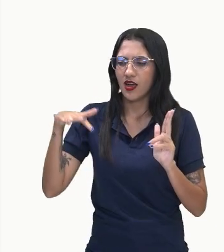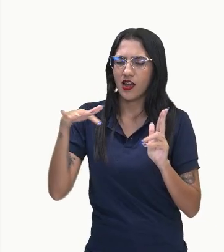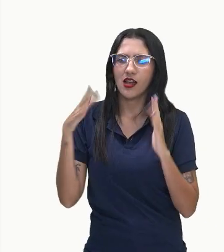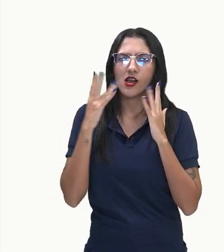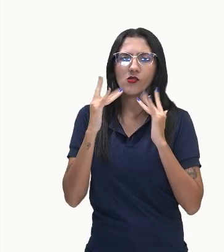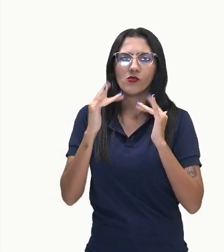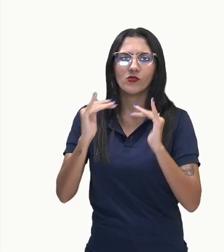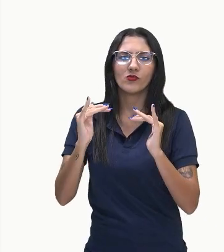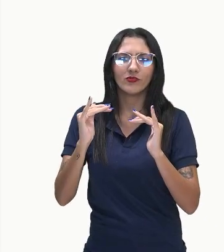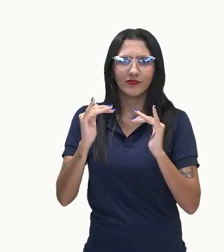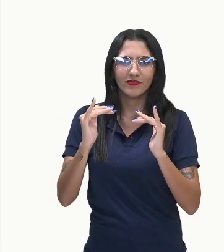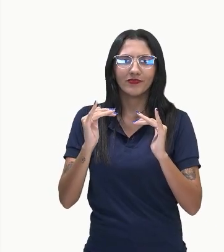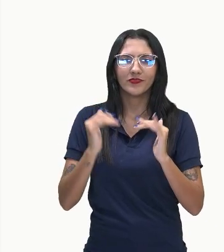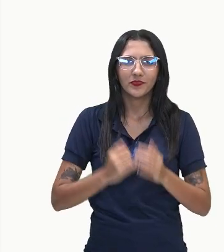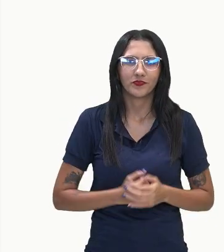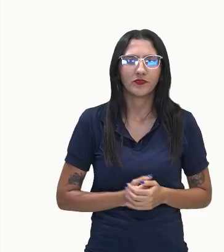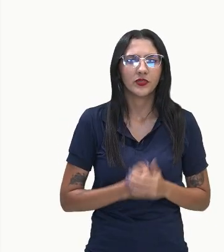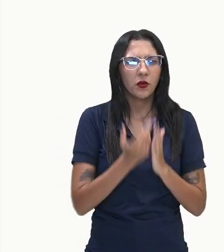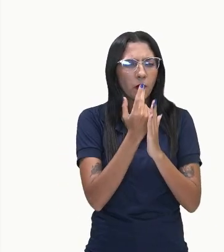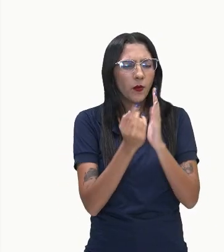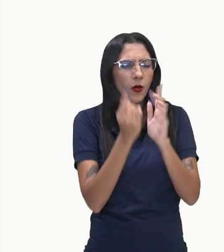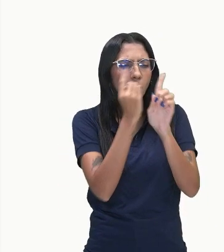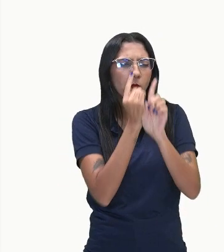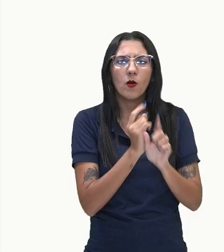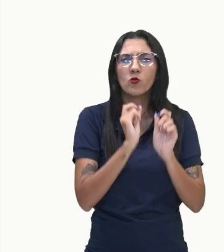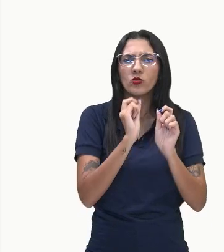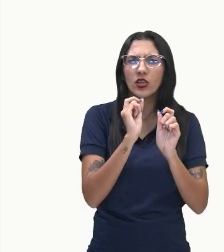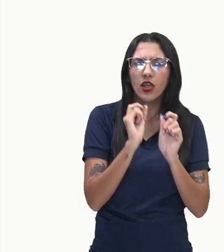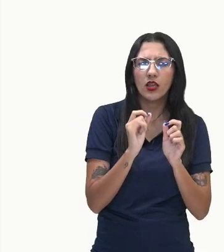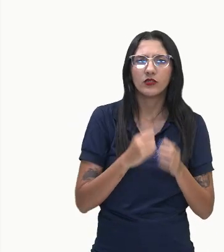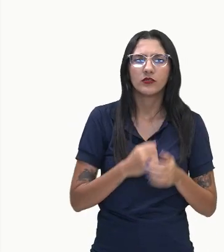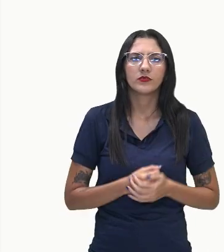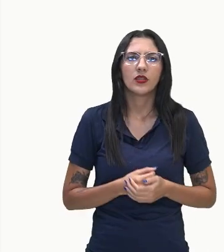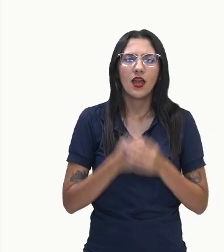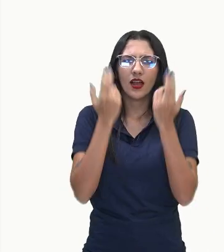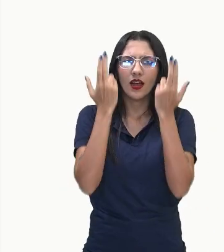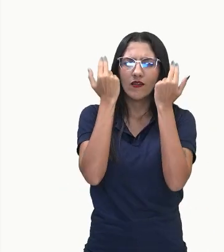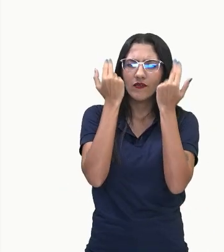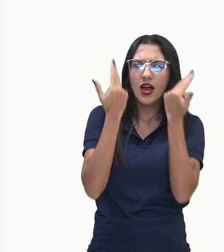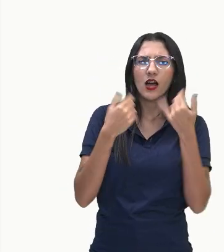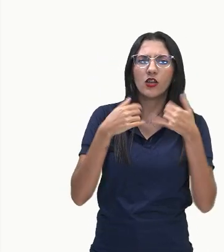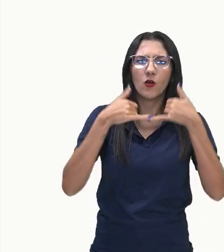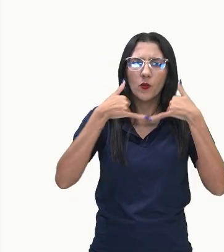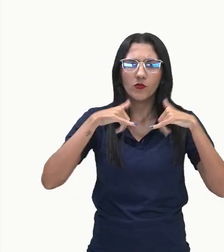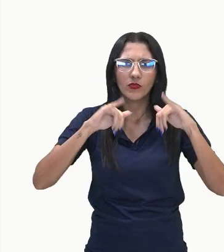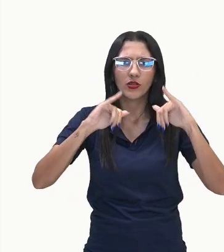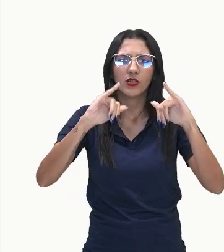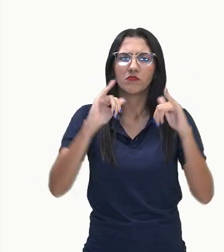nas ilustrações encontradas eram bisões, cavalos, mamutes,